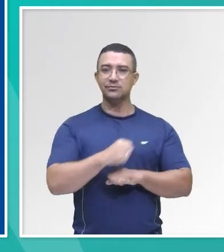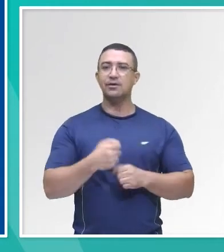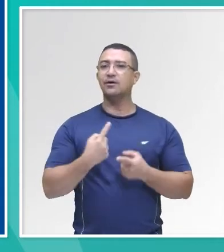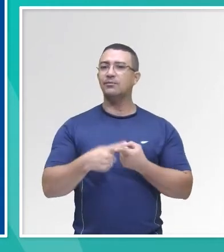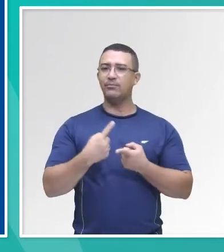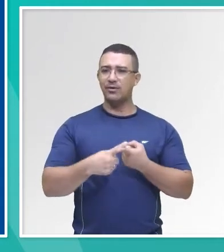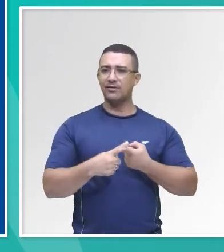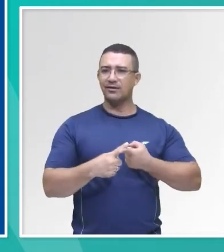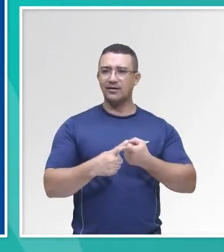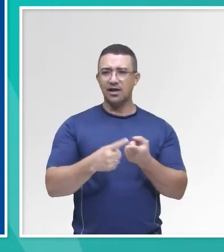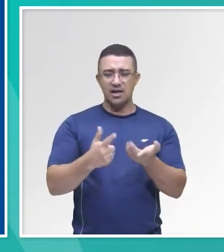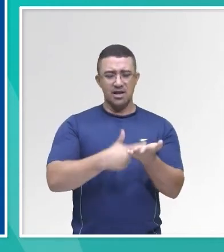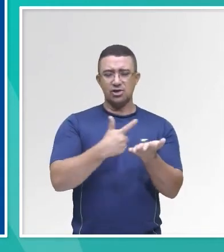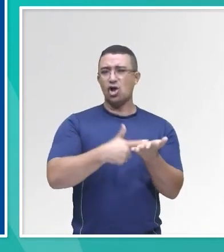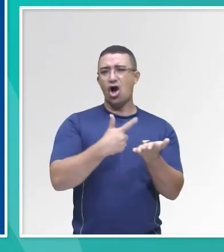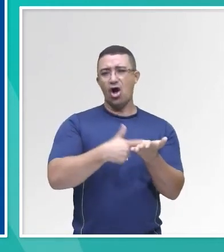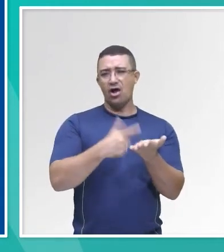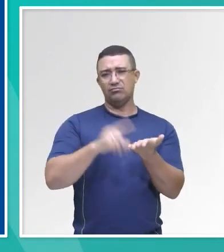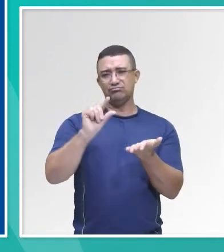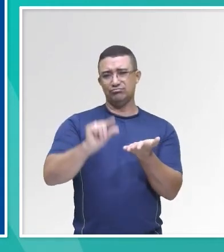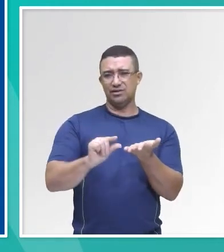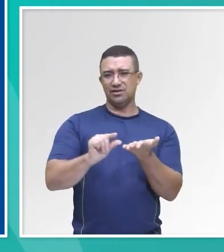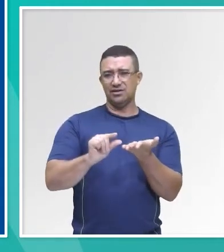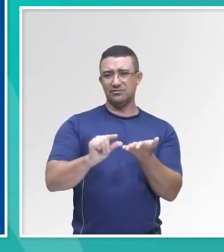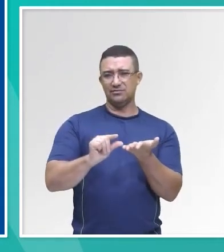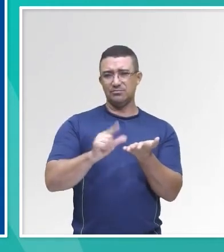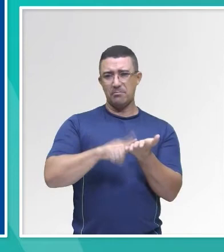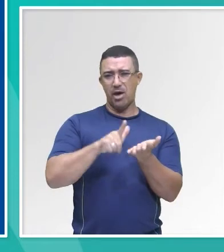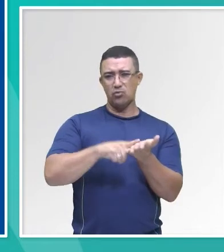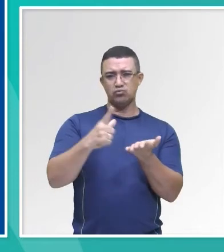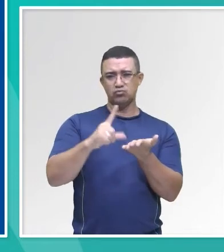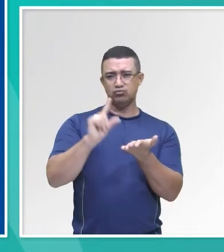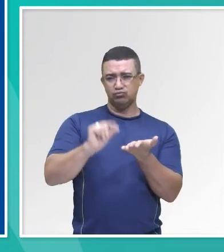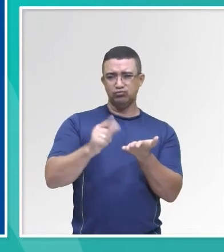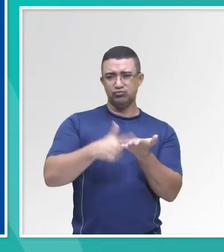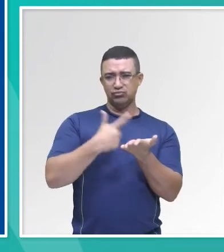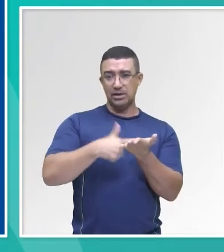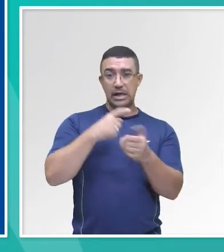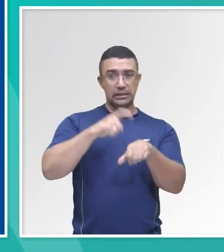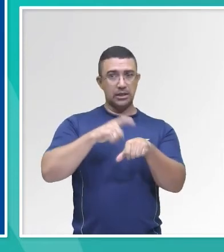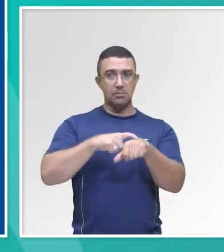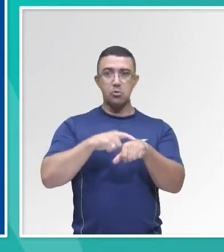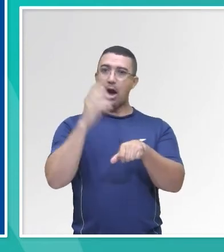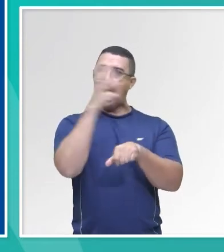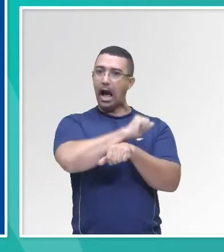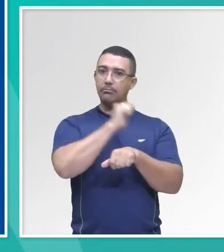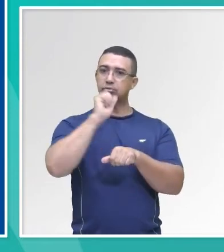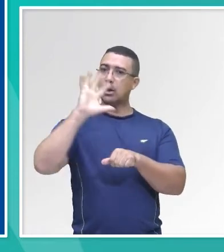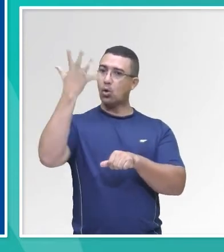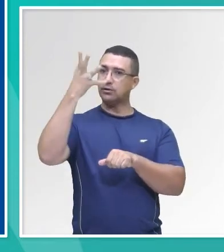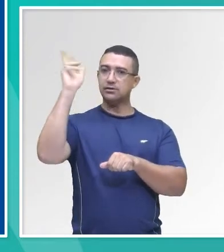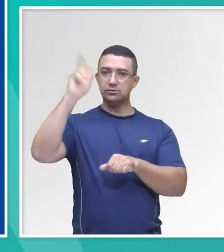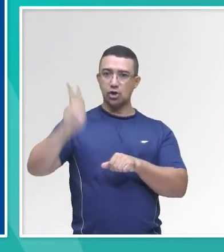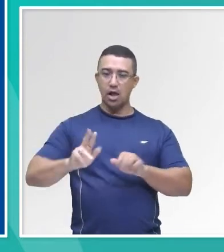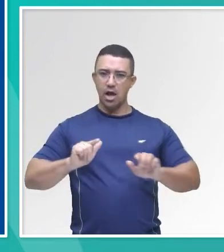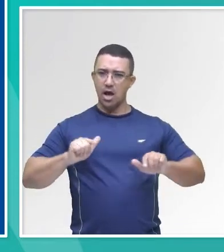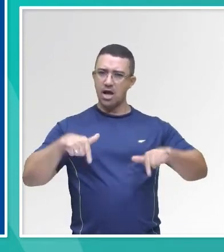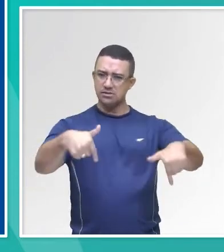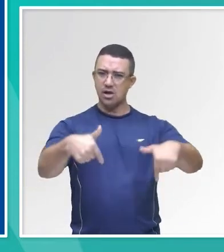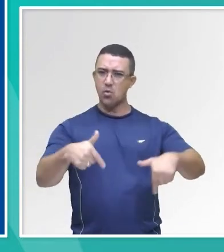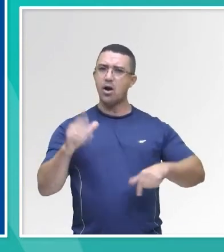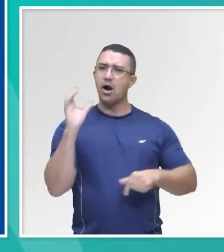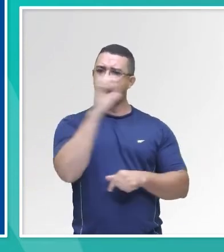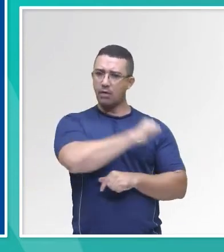pelo número de páginas. Ele é uma história menor, com um número de páginas menor, então o tempo ele vai se passando mais rápido, as ações são mais